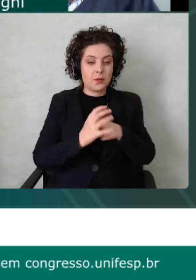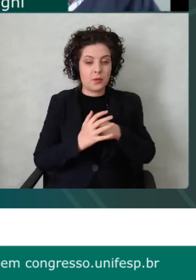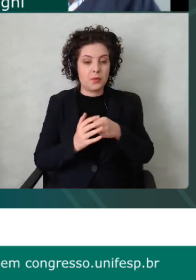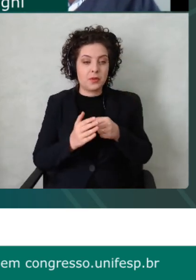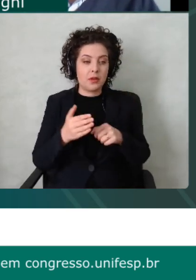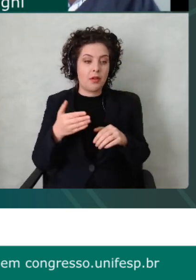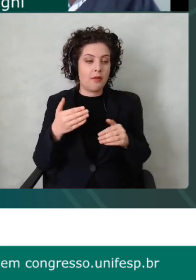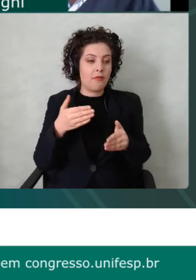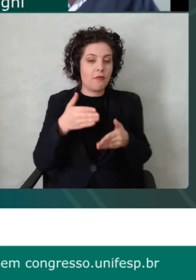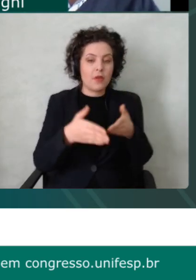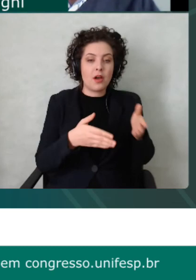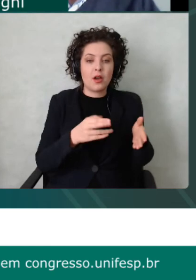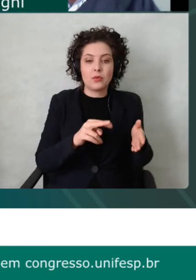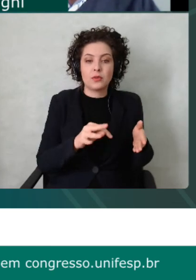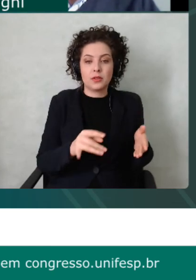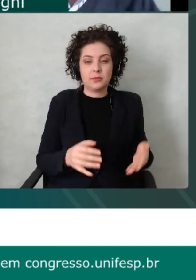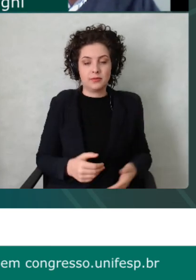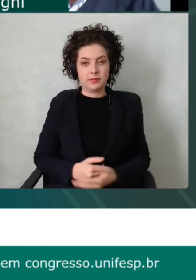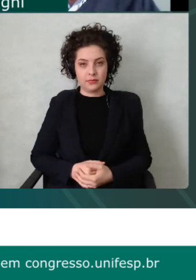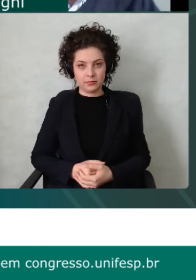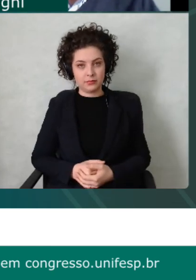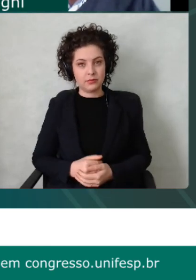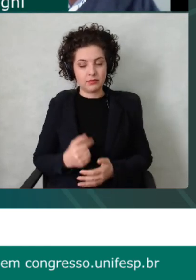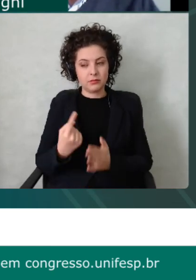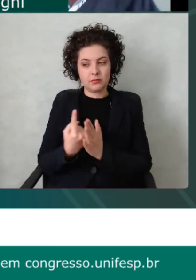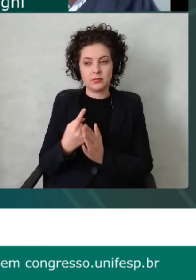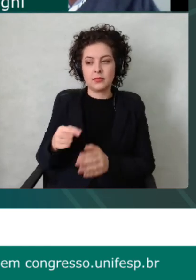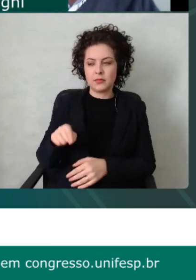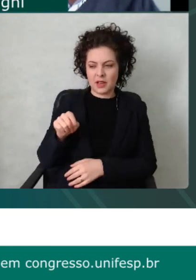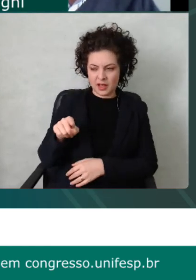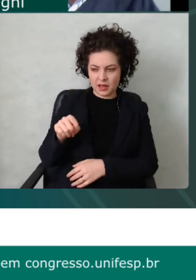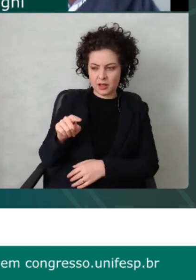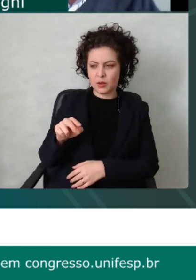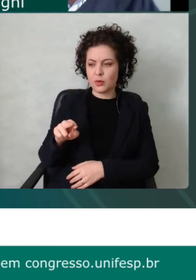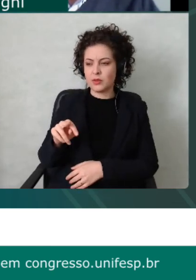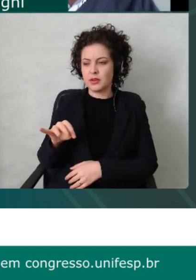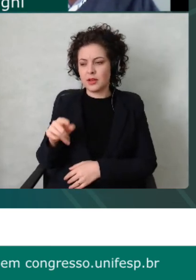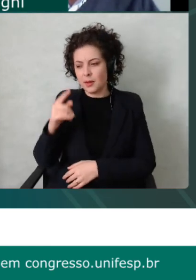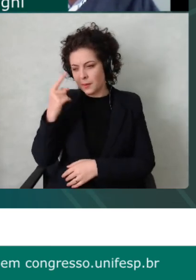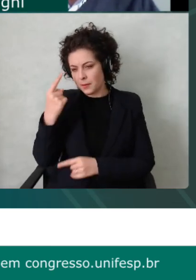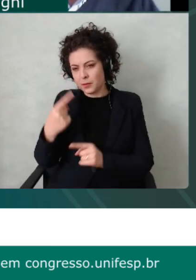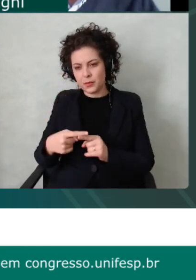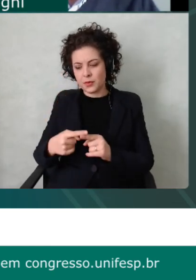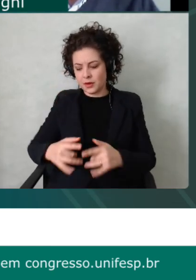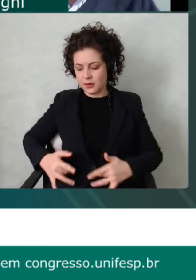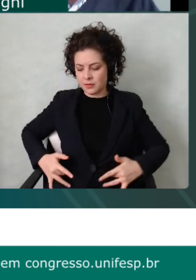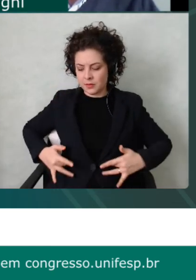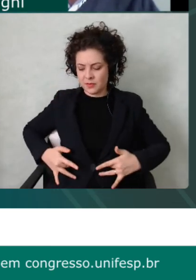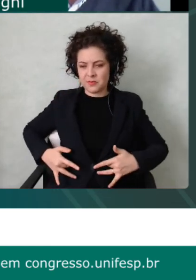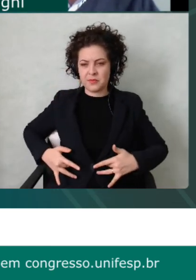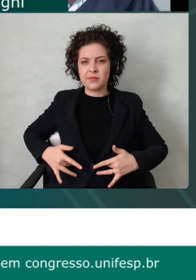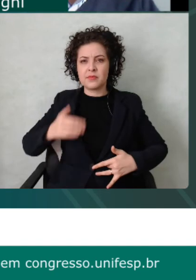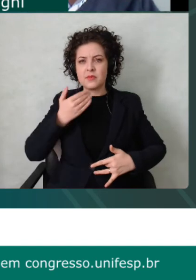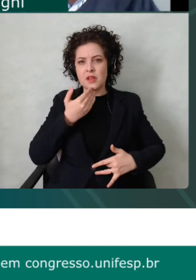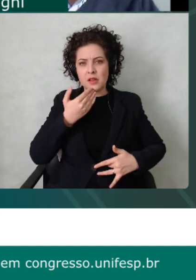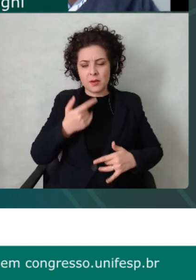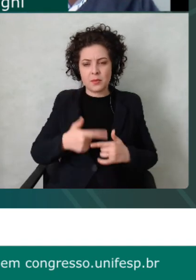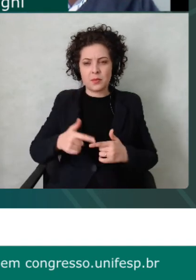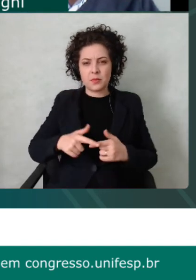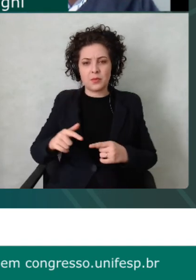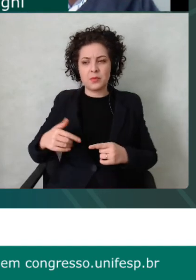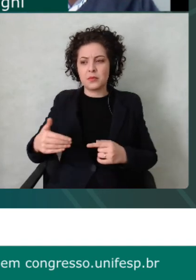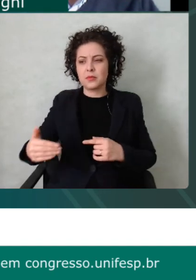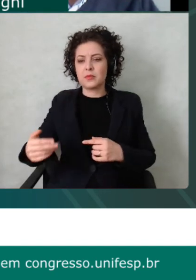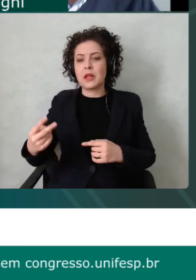perguntas aqui para você da UTI. Primeiro, por que os doentes desenvolvem insuficiência renal? quais as infecções secundárias mais frequentes